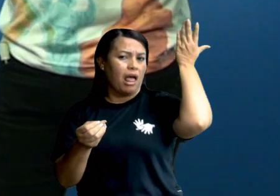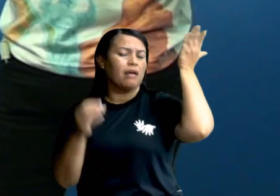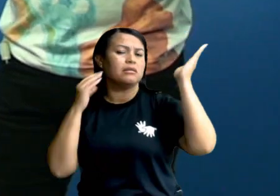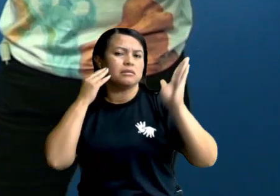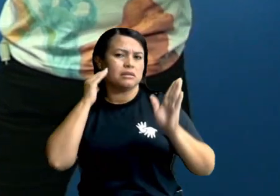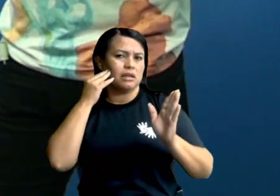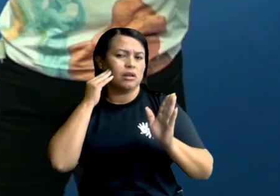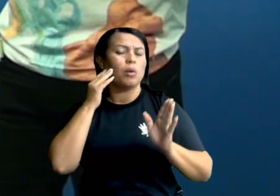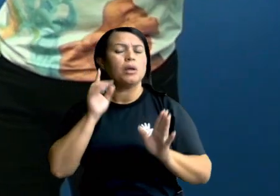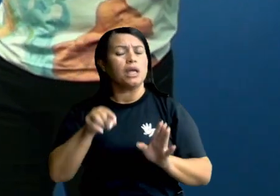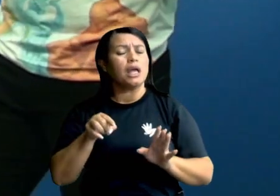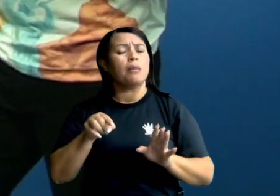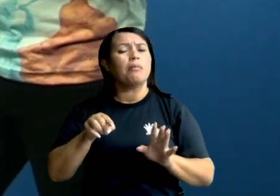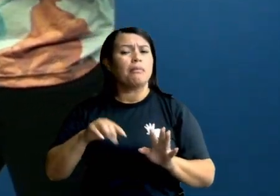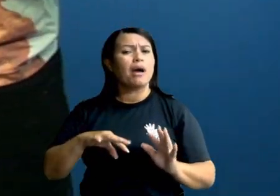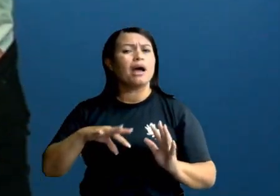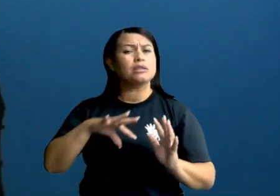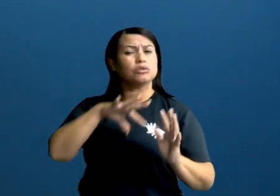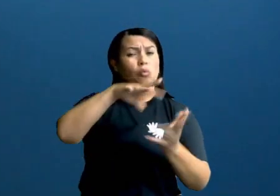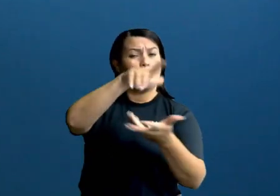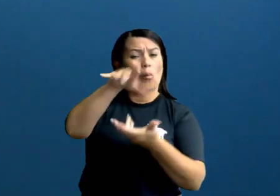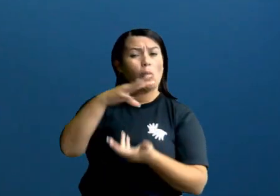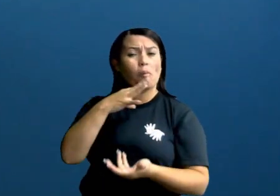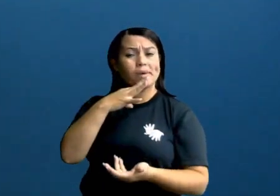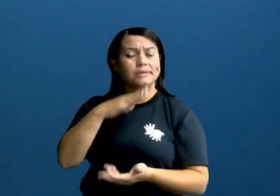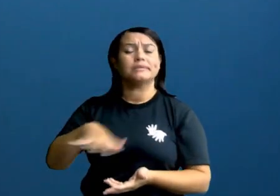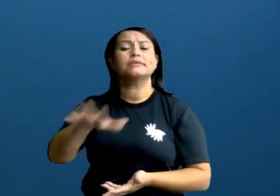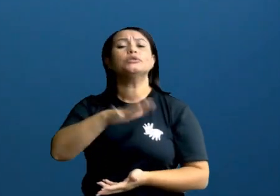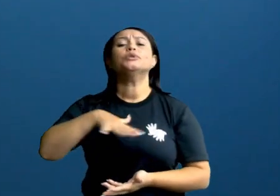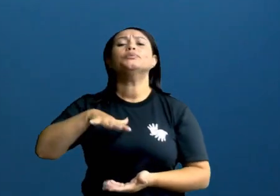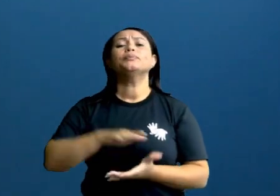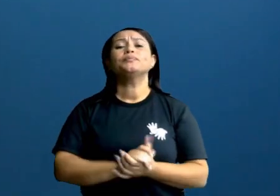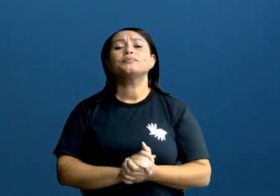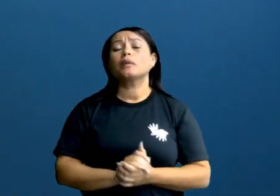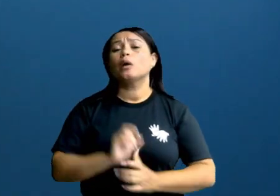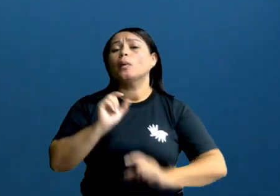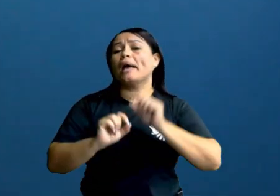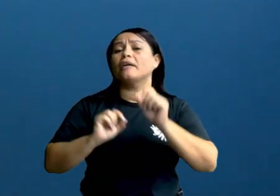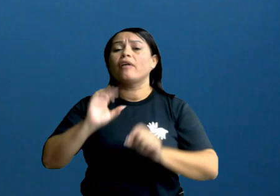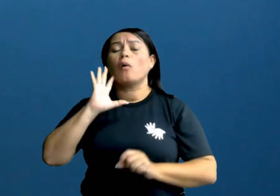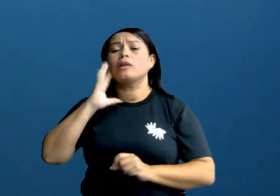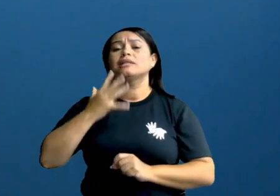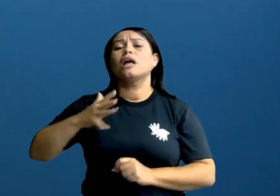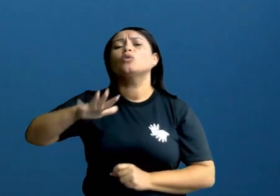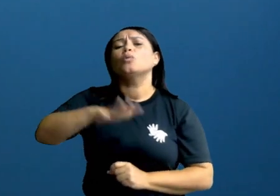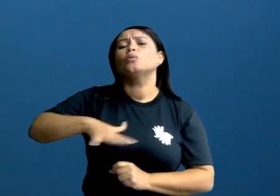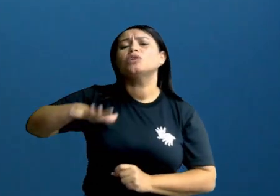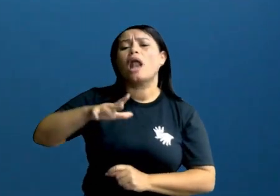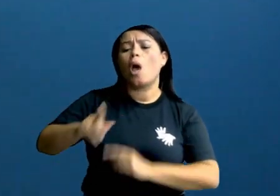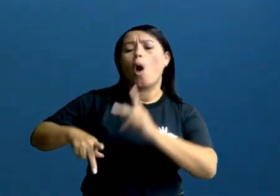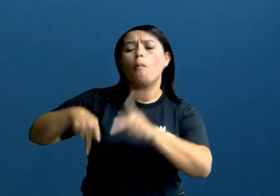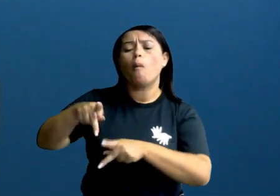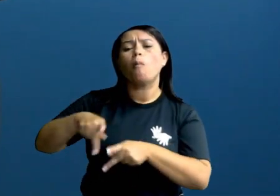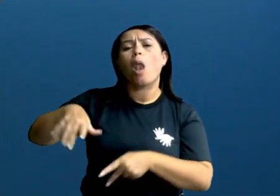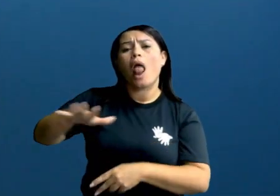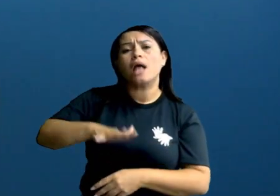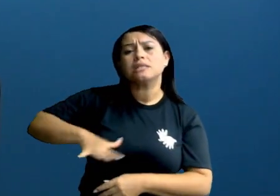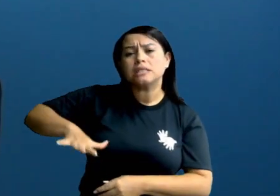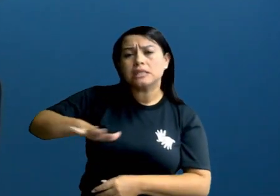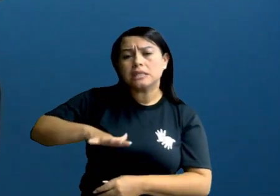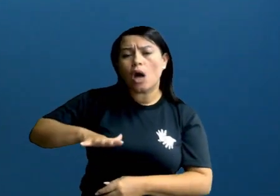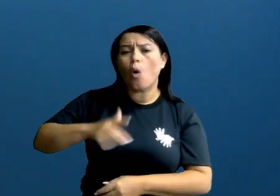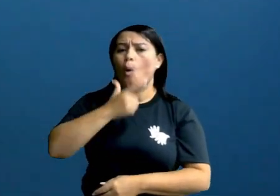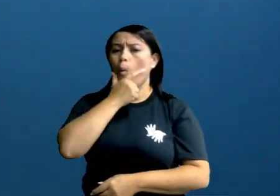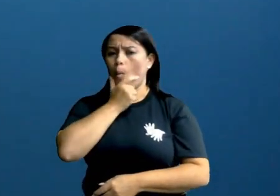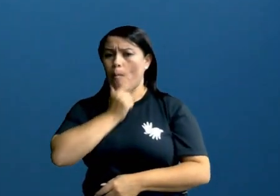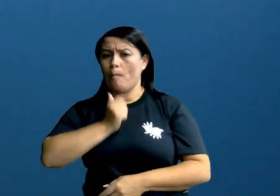assim, global, vamos supor. E aí o que é que vai acontecer? De um modo geral, a população